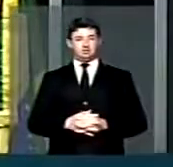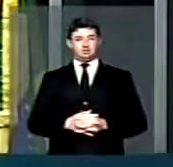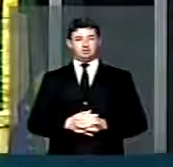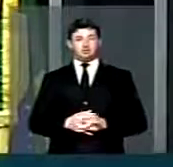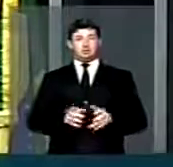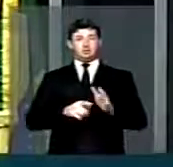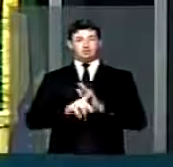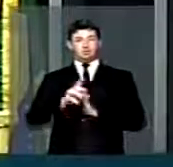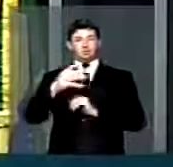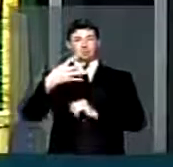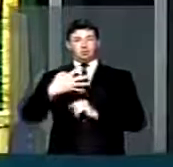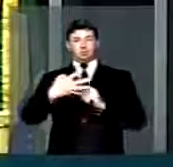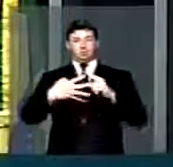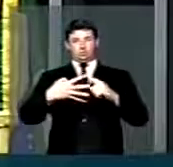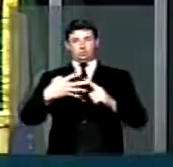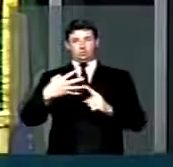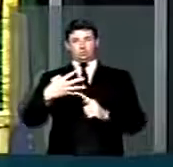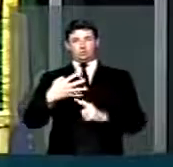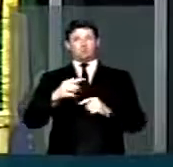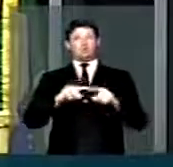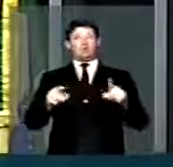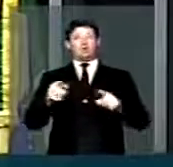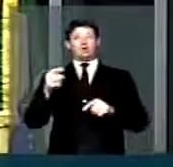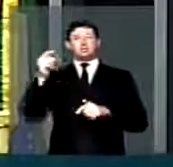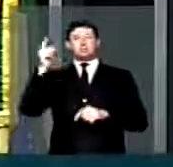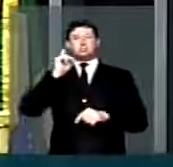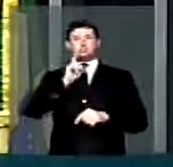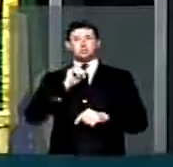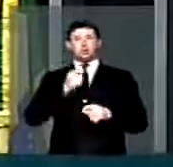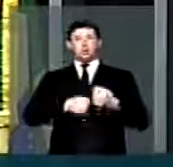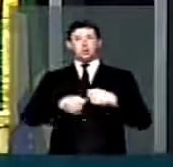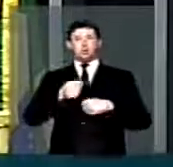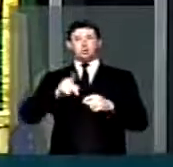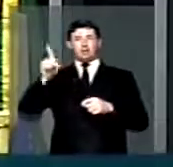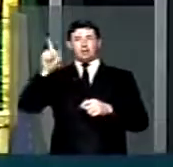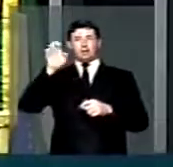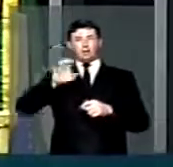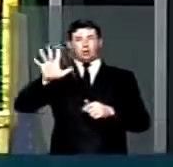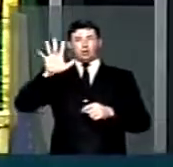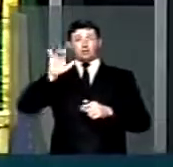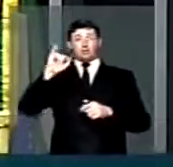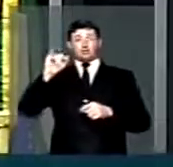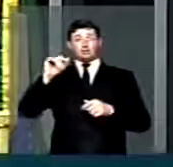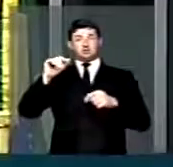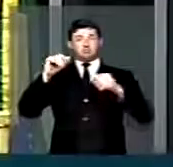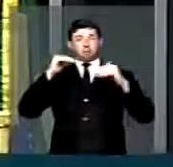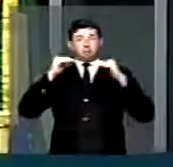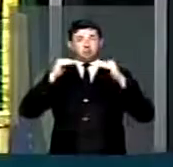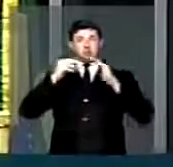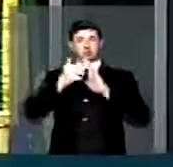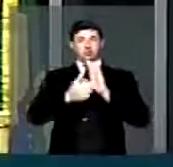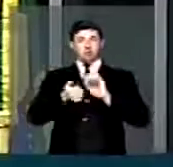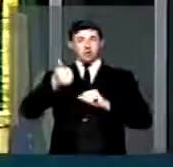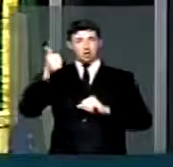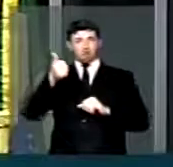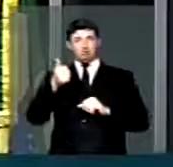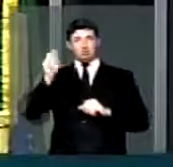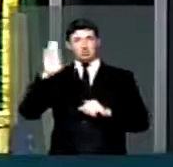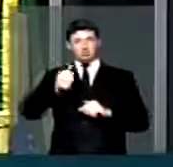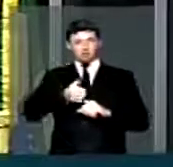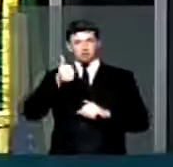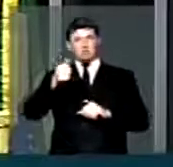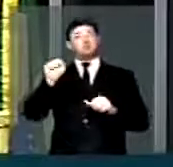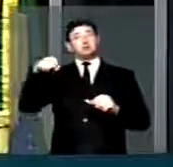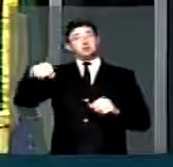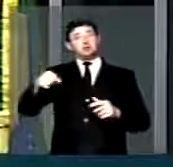Pergunta número 4. Mas se a economia dos Estados Unidos e da União Europeia normalizarem, o Brasil não melhora? É claro. Se